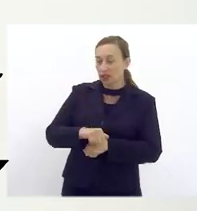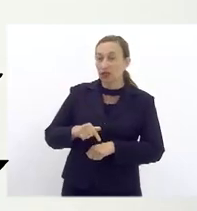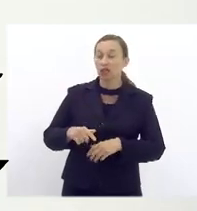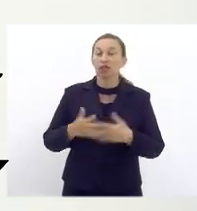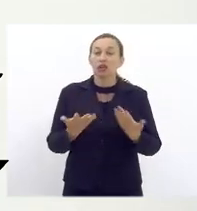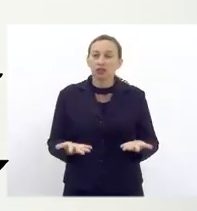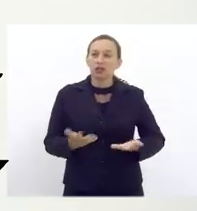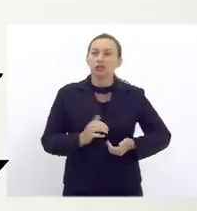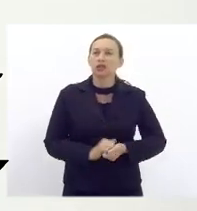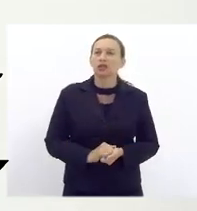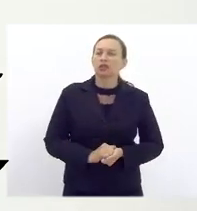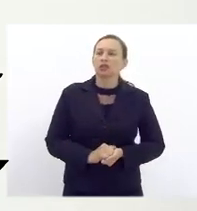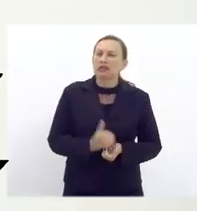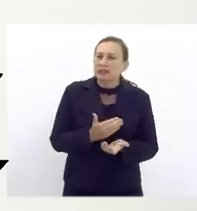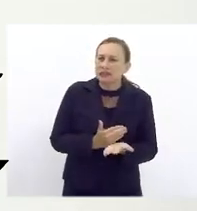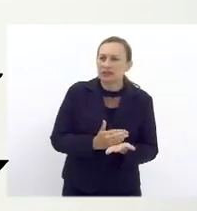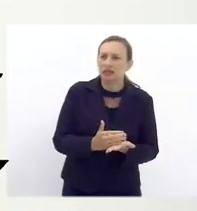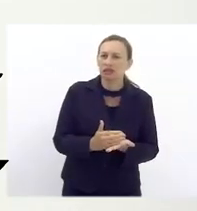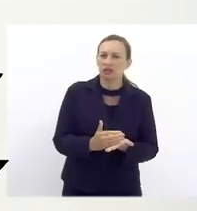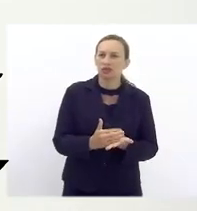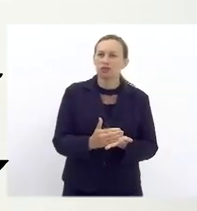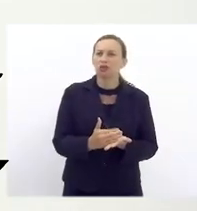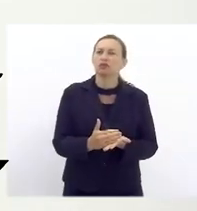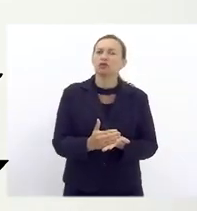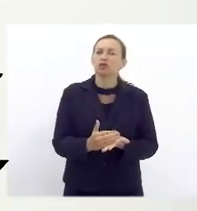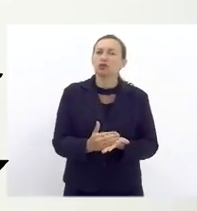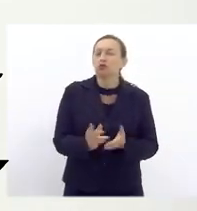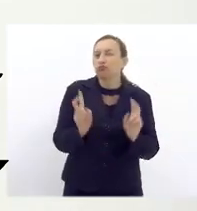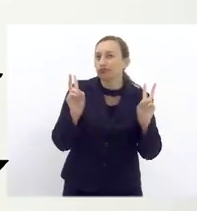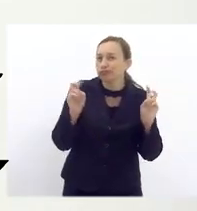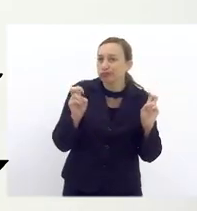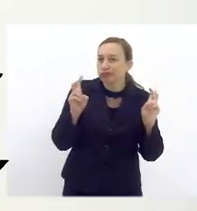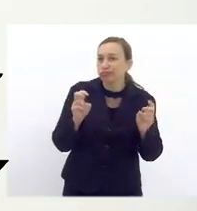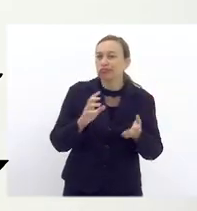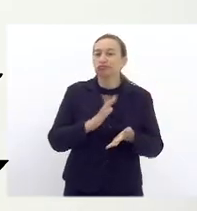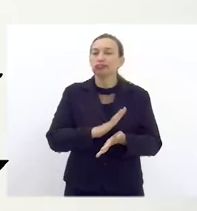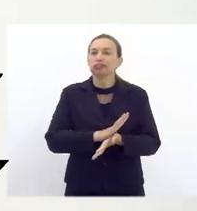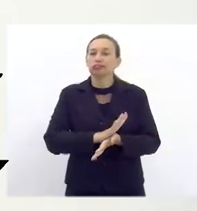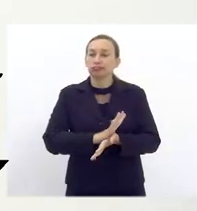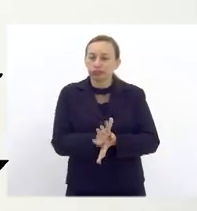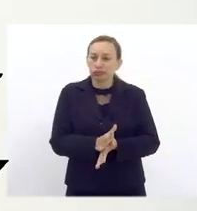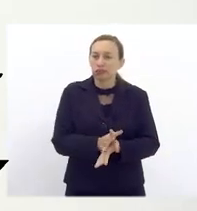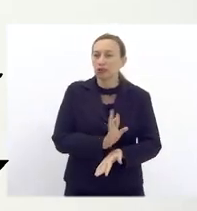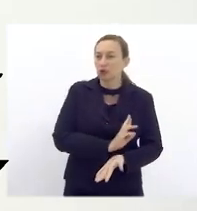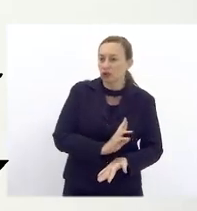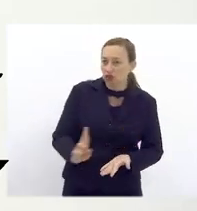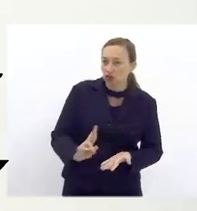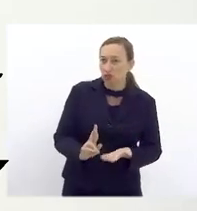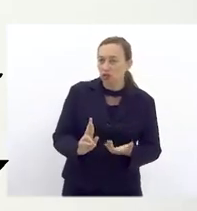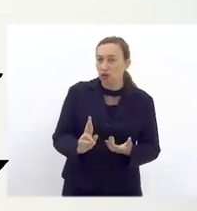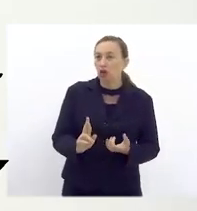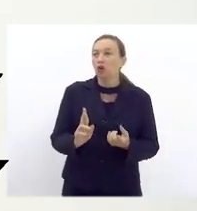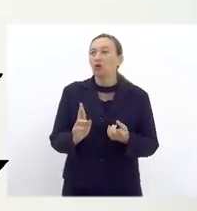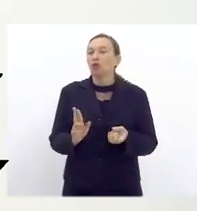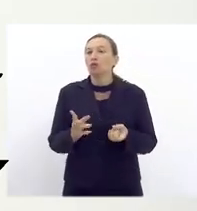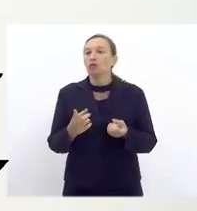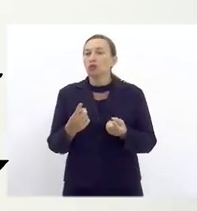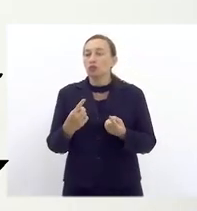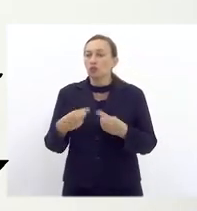dúvidas a ponta do iceberg são os casos de racismo religioso contra as